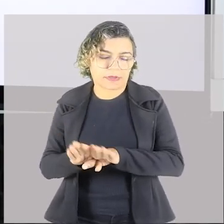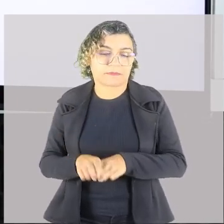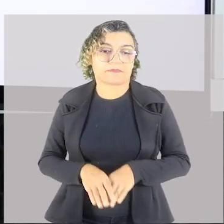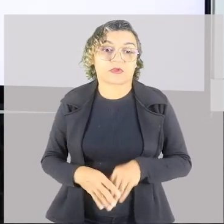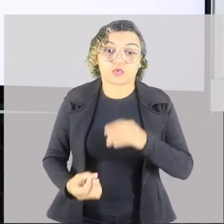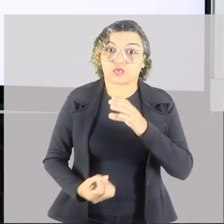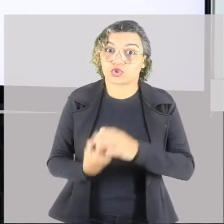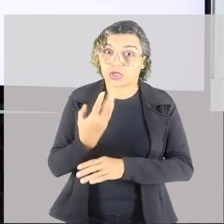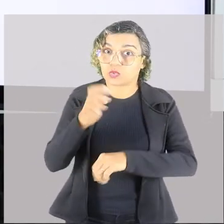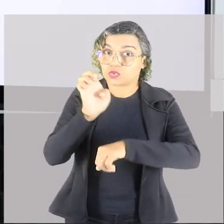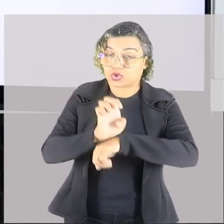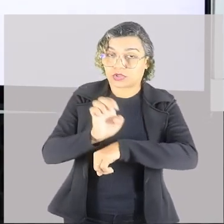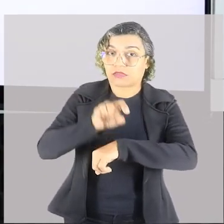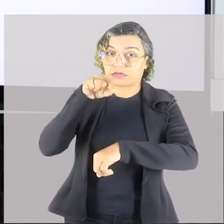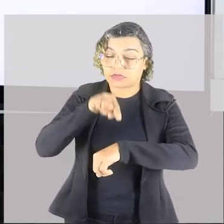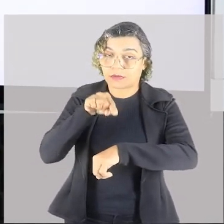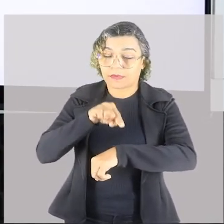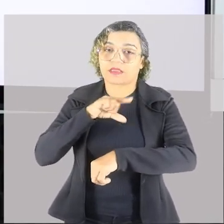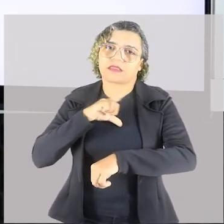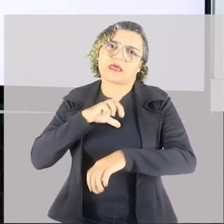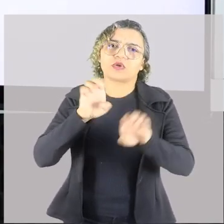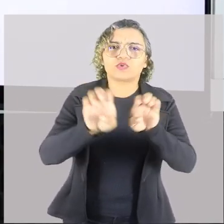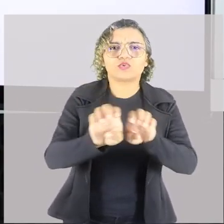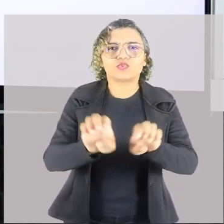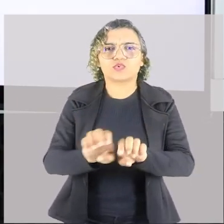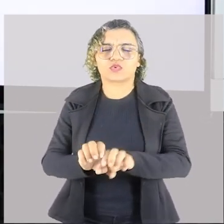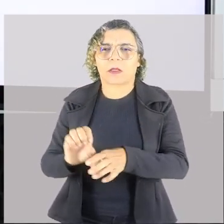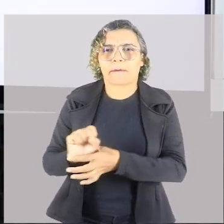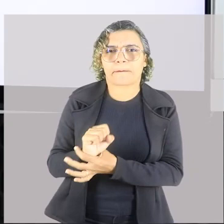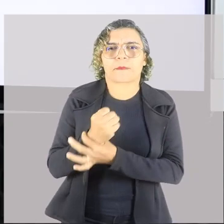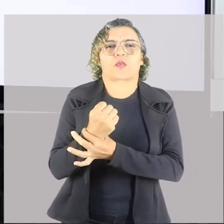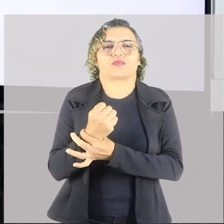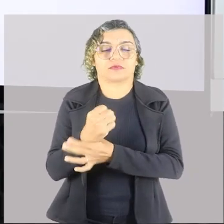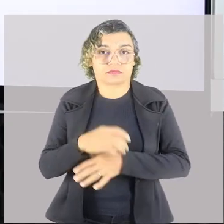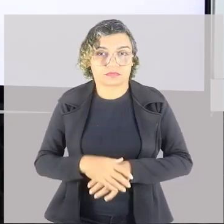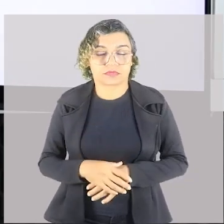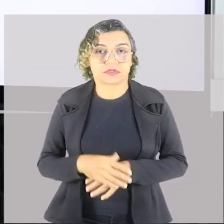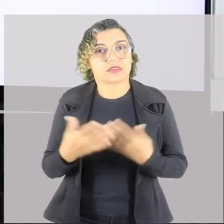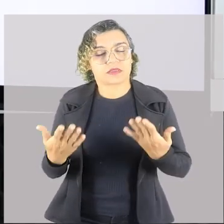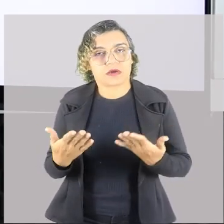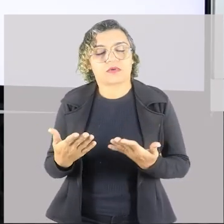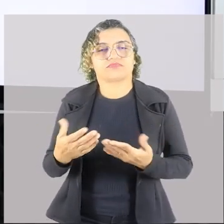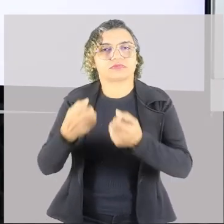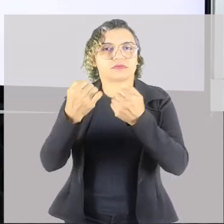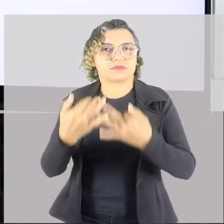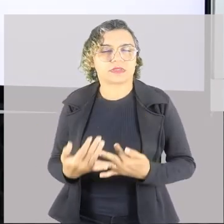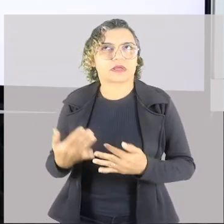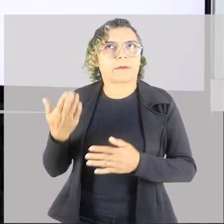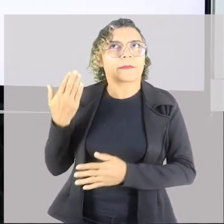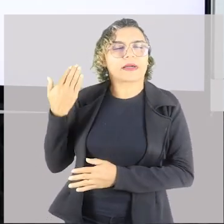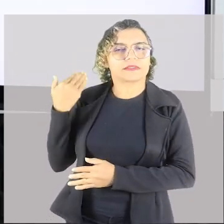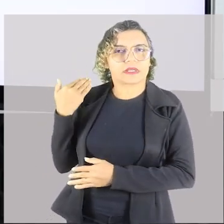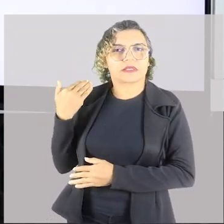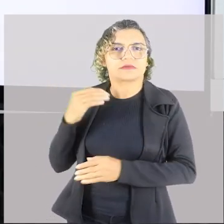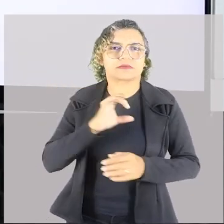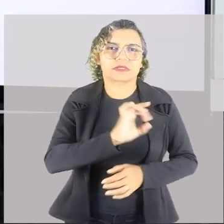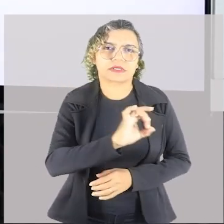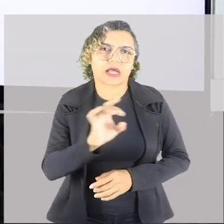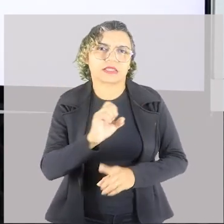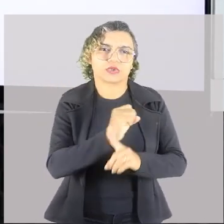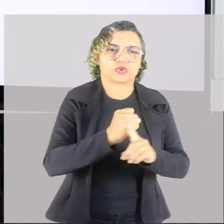como estrutura de poder, né? Então tem muito a ver com aquilo que aconteceu nesses momentos, né, de cada sociedade